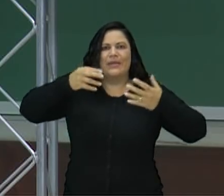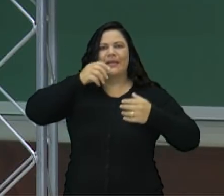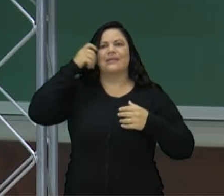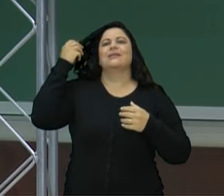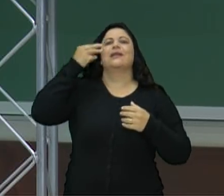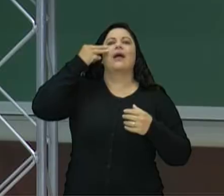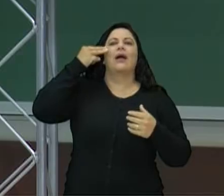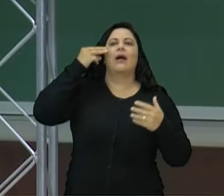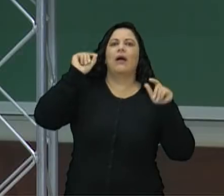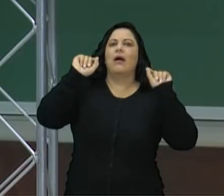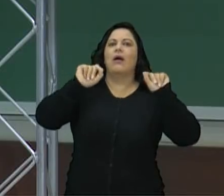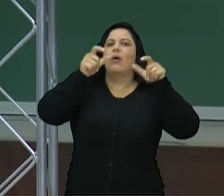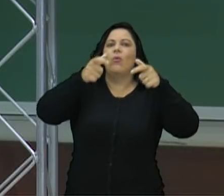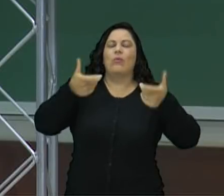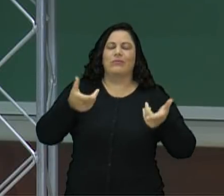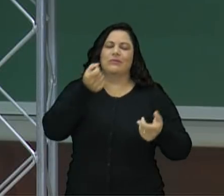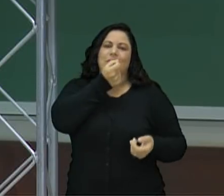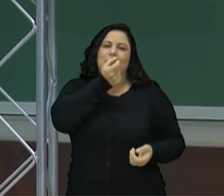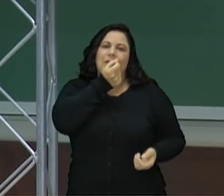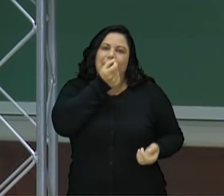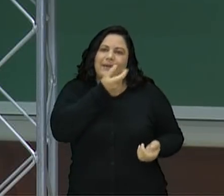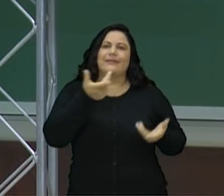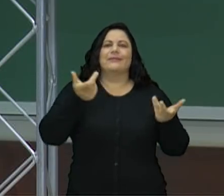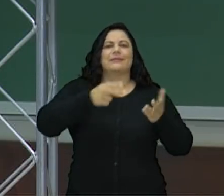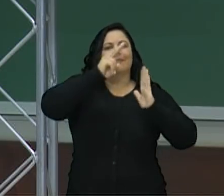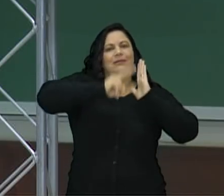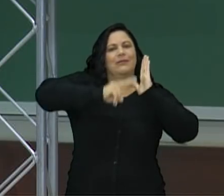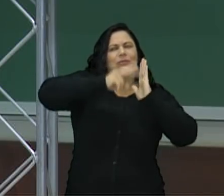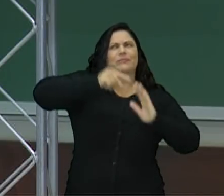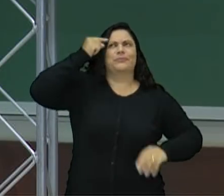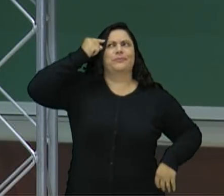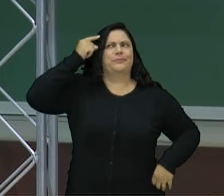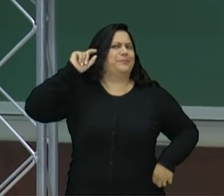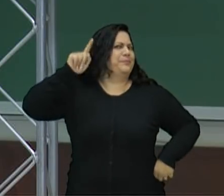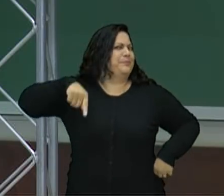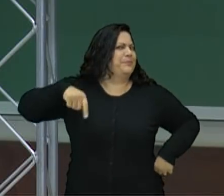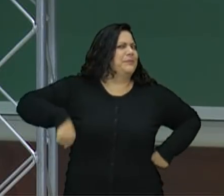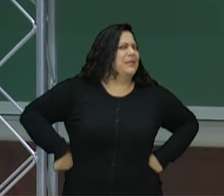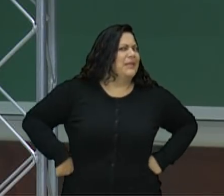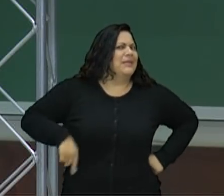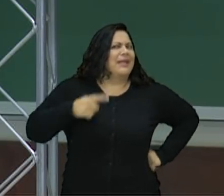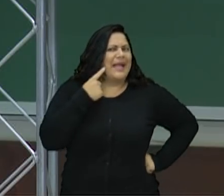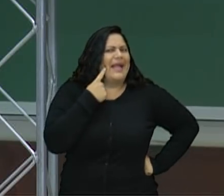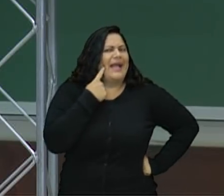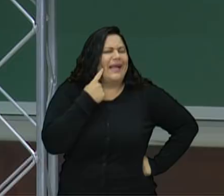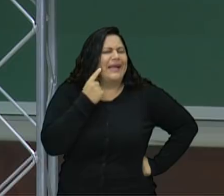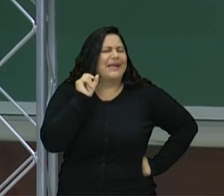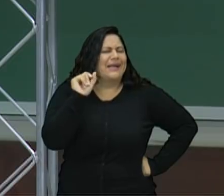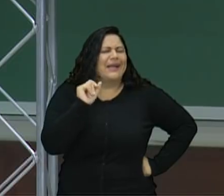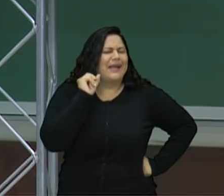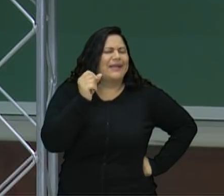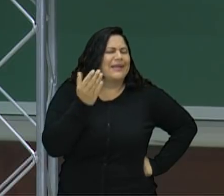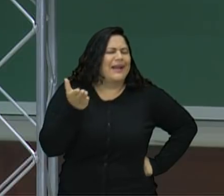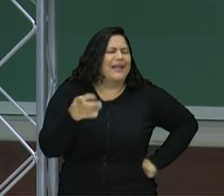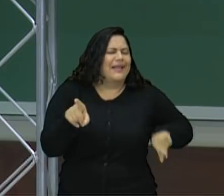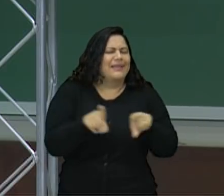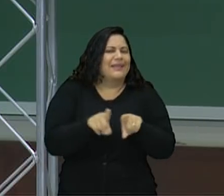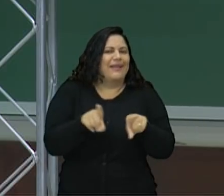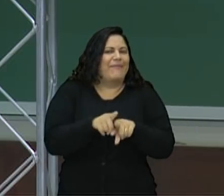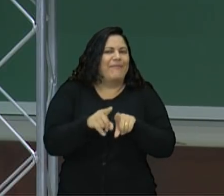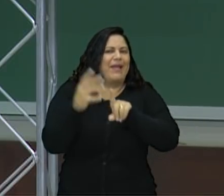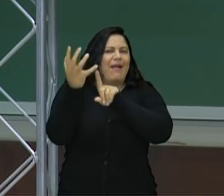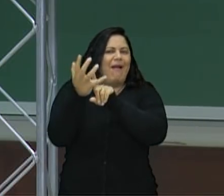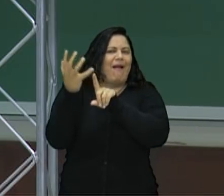questão do humor, né, que faz ali o leitor pensar, né? Será que realmente ela não está cedendo ali, né, aos apelos